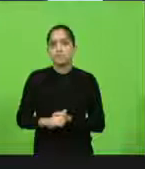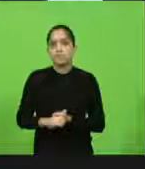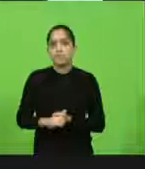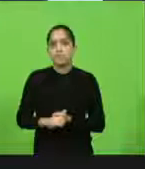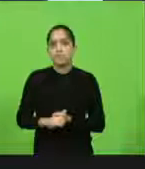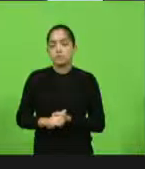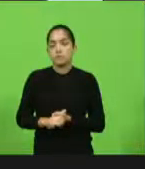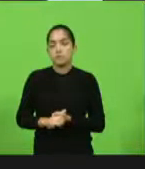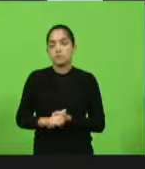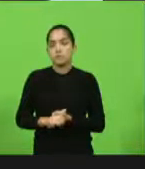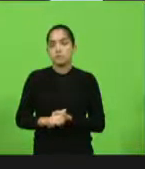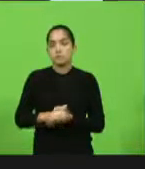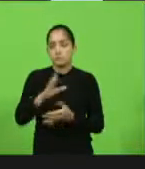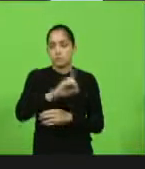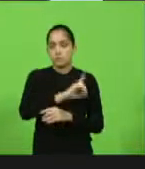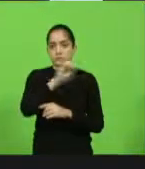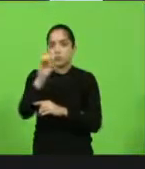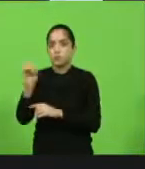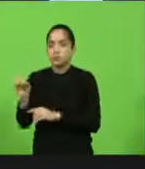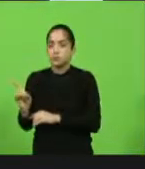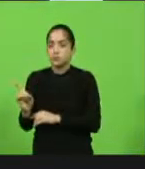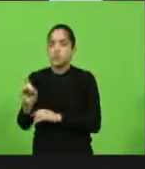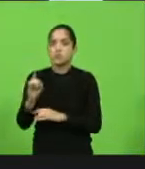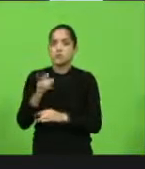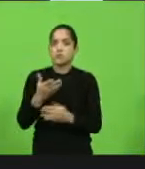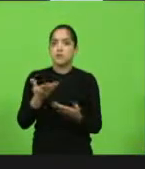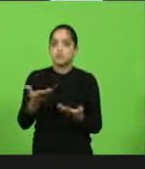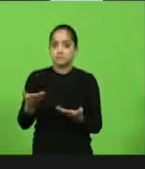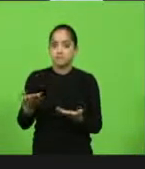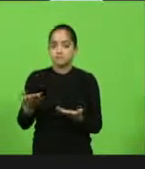Oi bom dia excelências